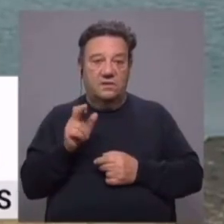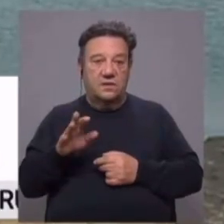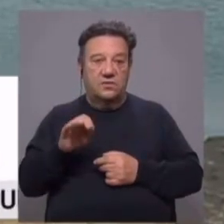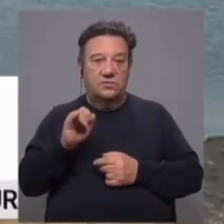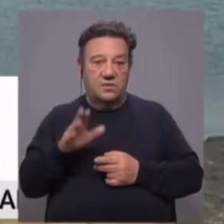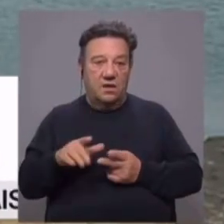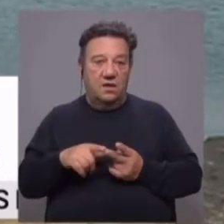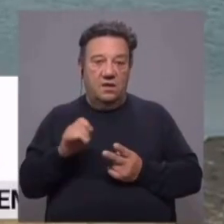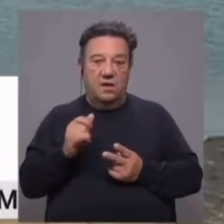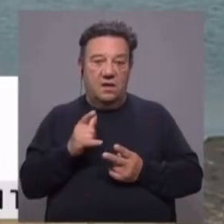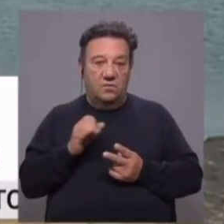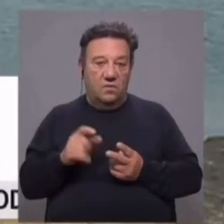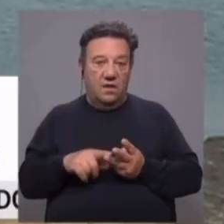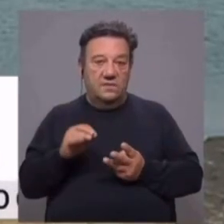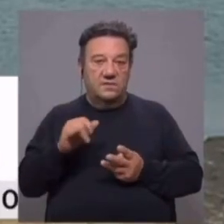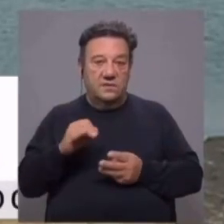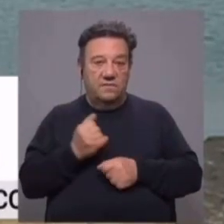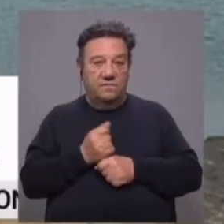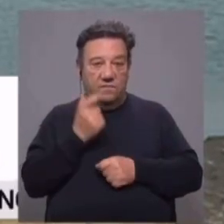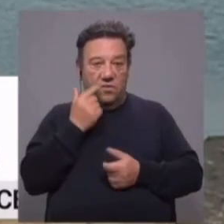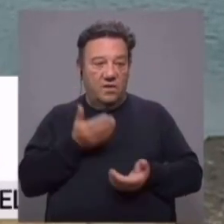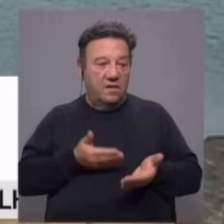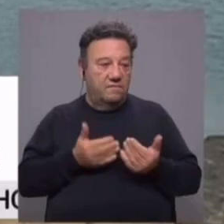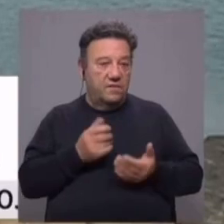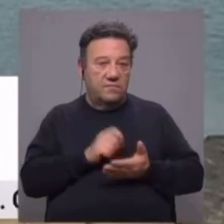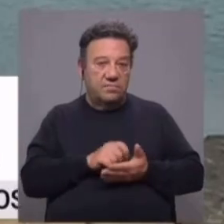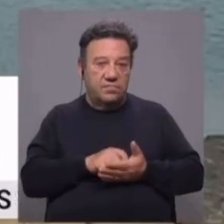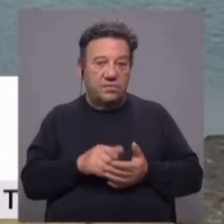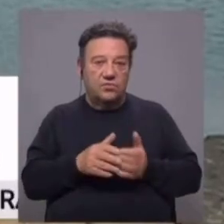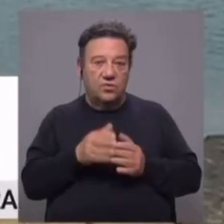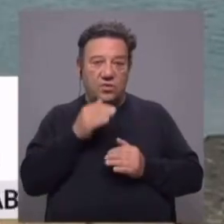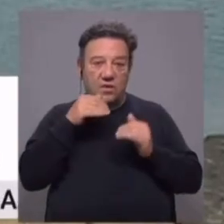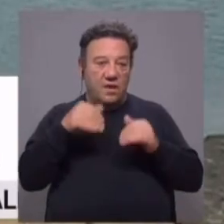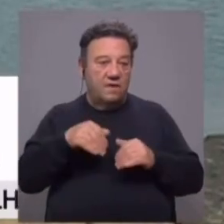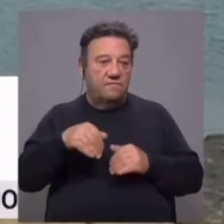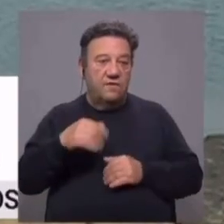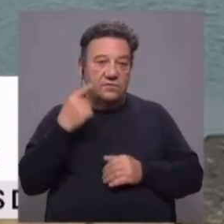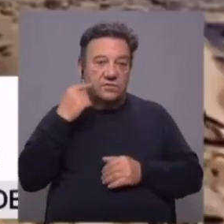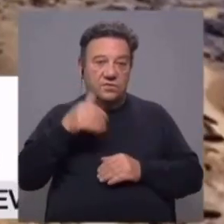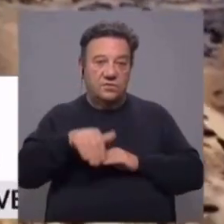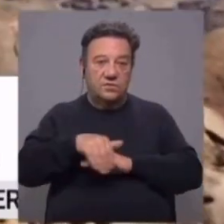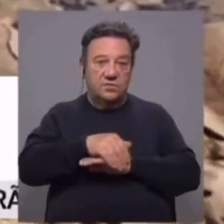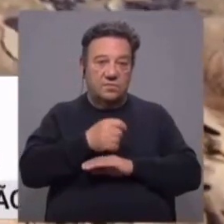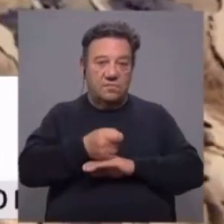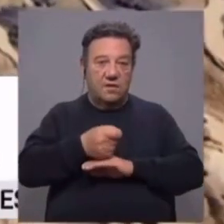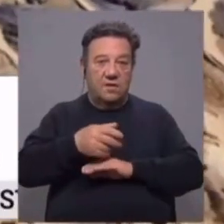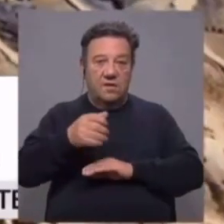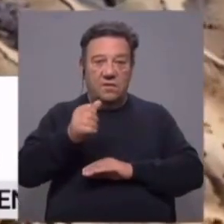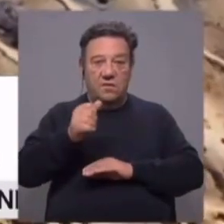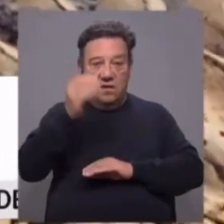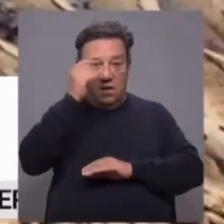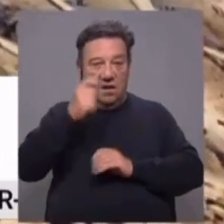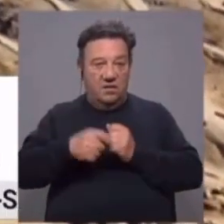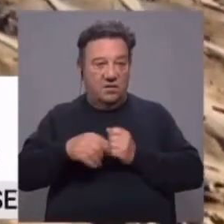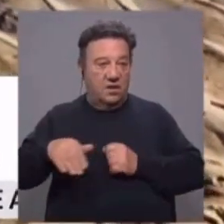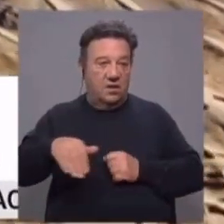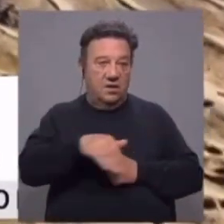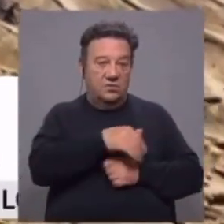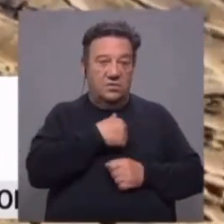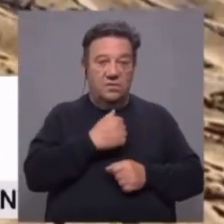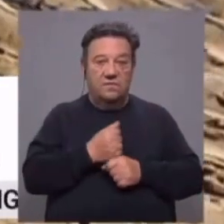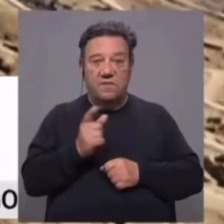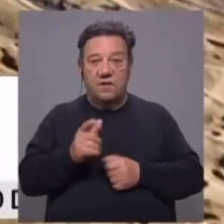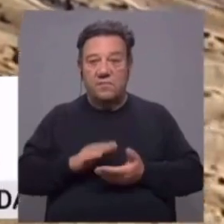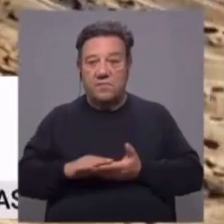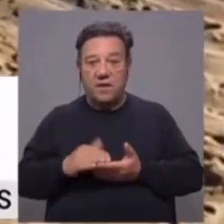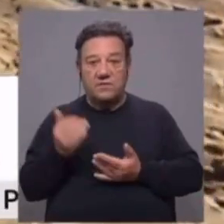Grândola e de Sines, andamos a fazer o levantamento exaustivo de naufrágios ocorridos aqui na costa, no litoral alentejano. E o que fazemos, no fundo, são